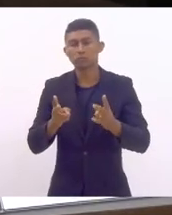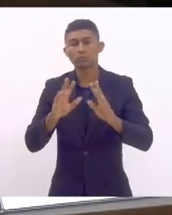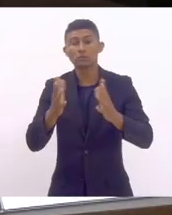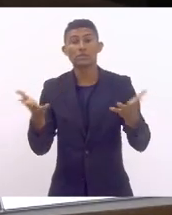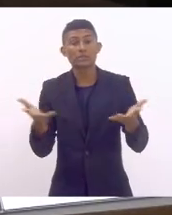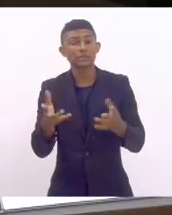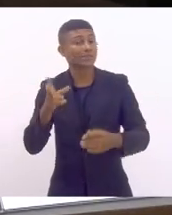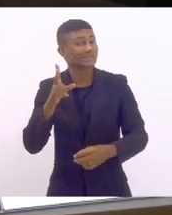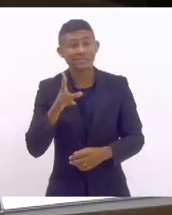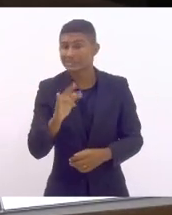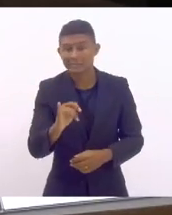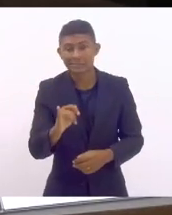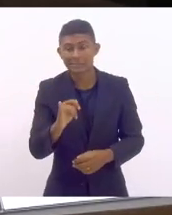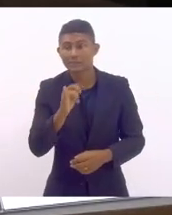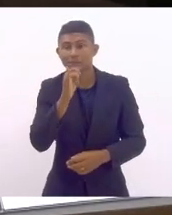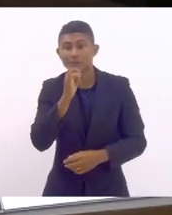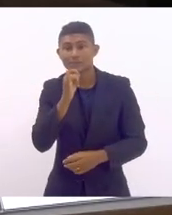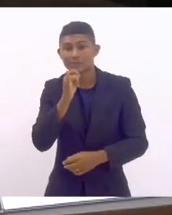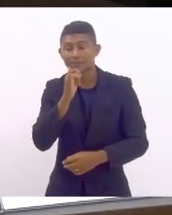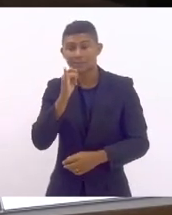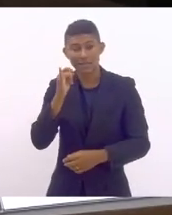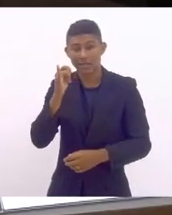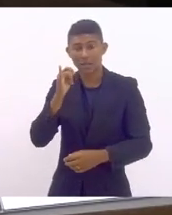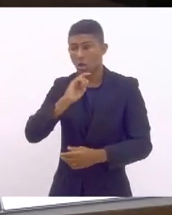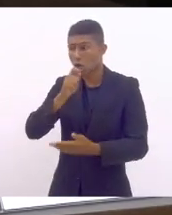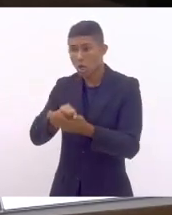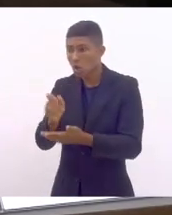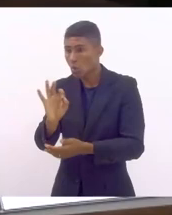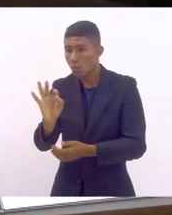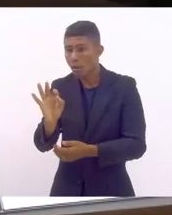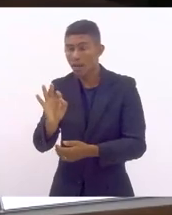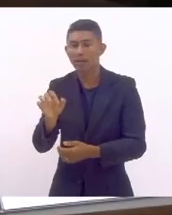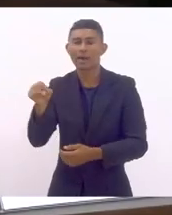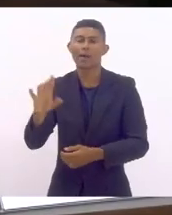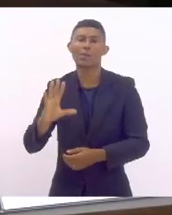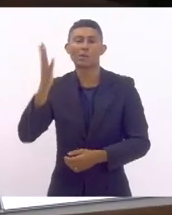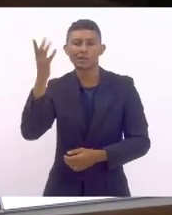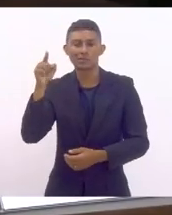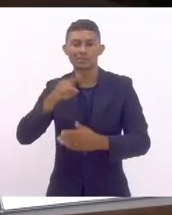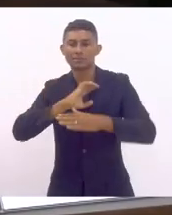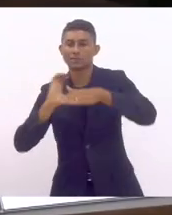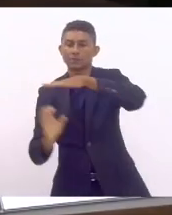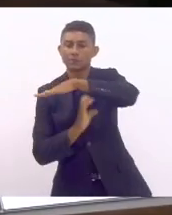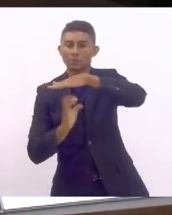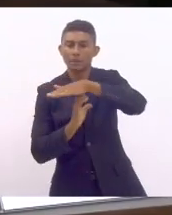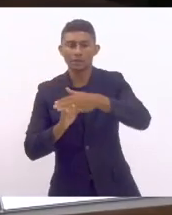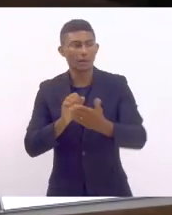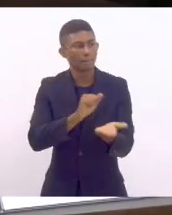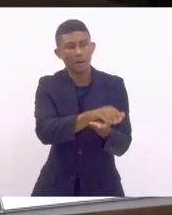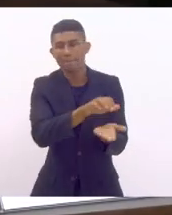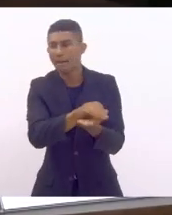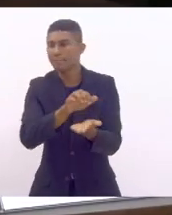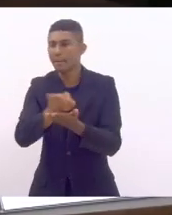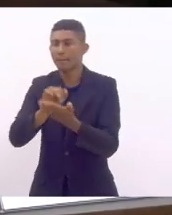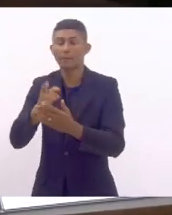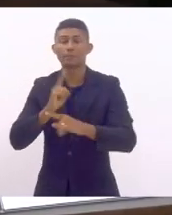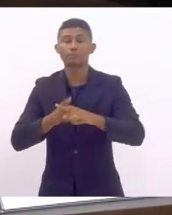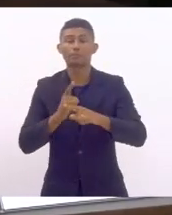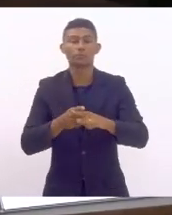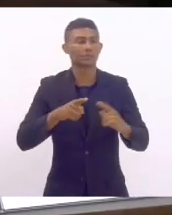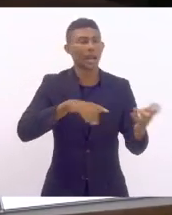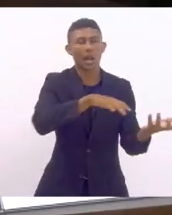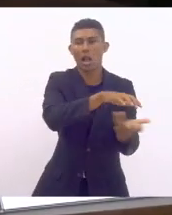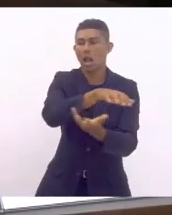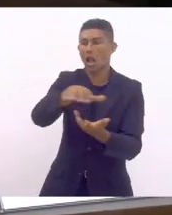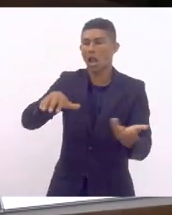atrasar um dia dois dias elas vão pagar um salário já começa a demitir porque a crise é muito grande né resultante aí de todos os humanos